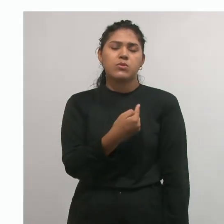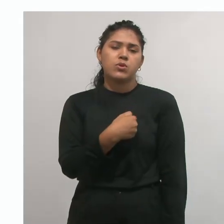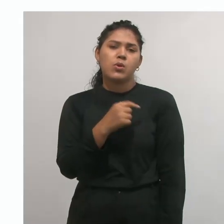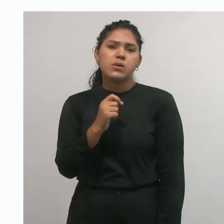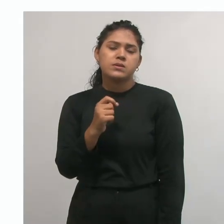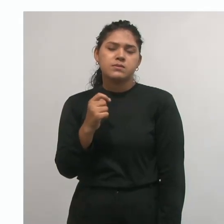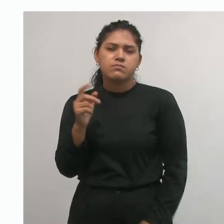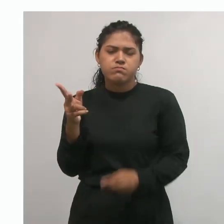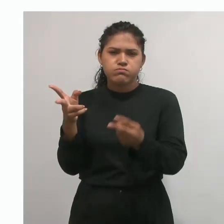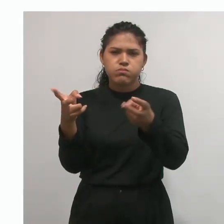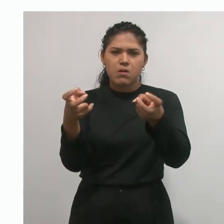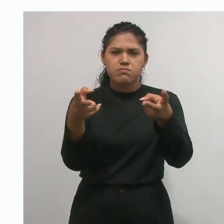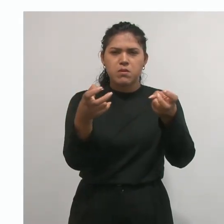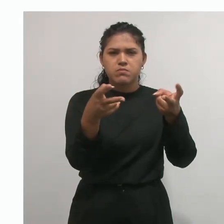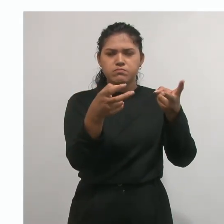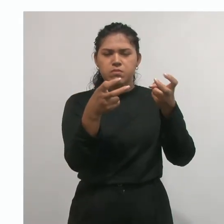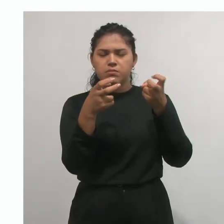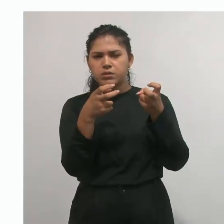gente